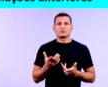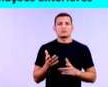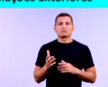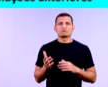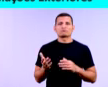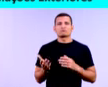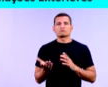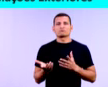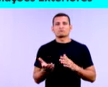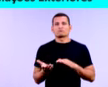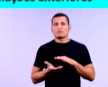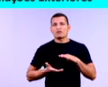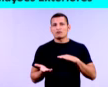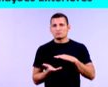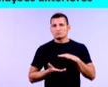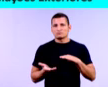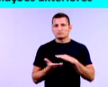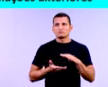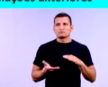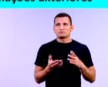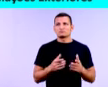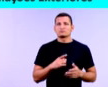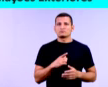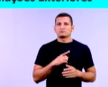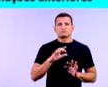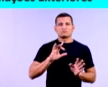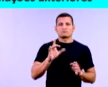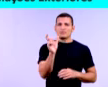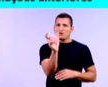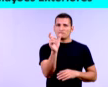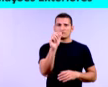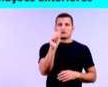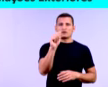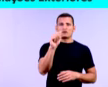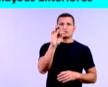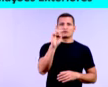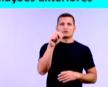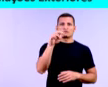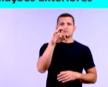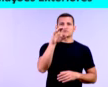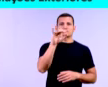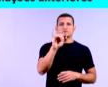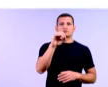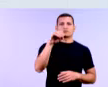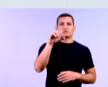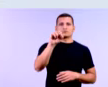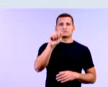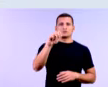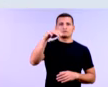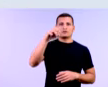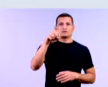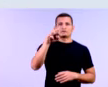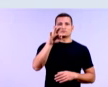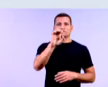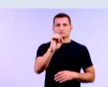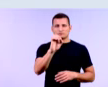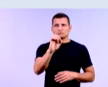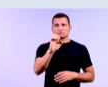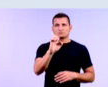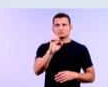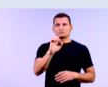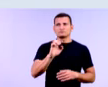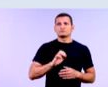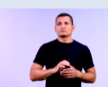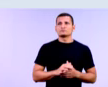inferiores, atenciosamente. Então, nos nossos e-mails, atenciosamente e não respeitosamente, ok? E aqui,